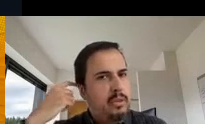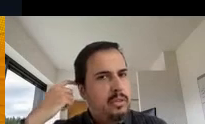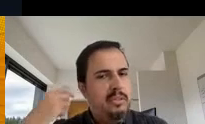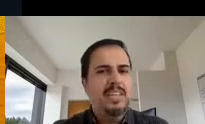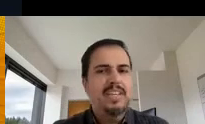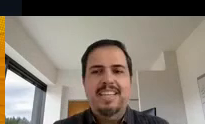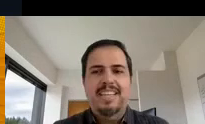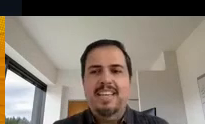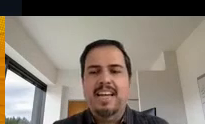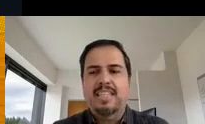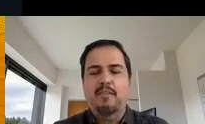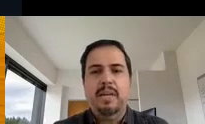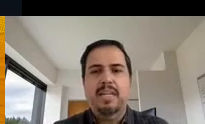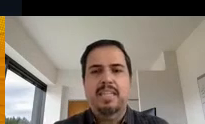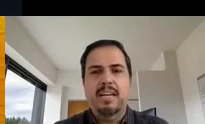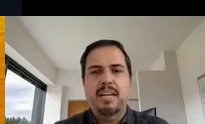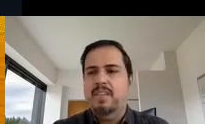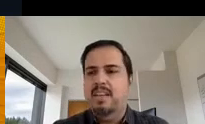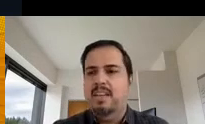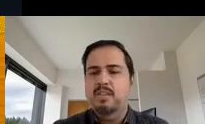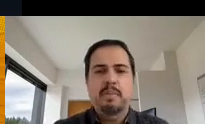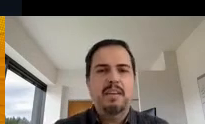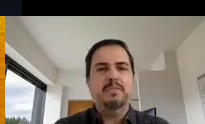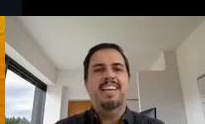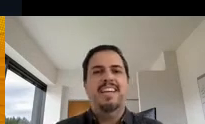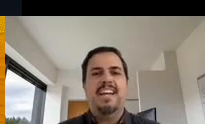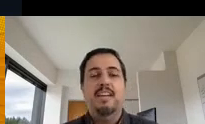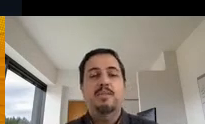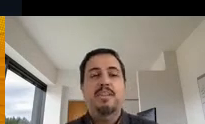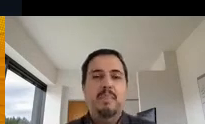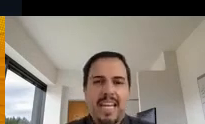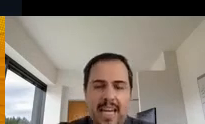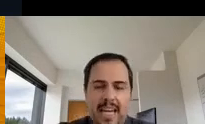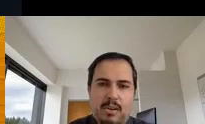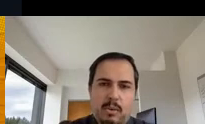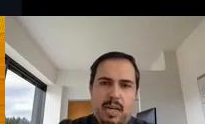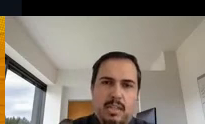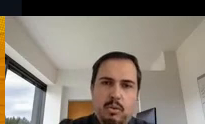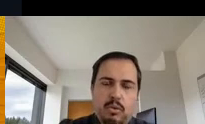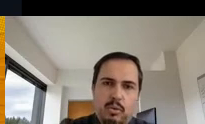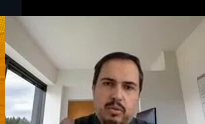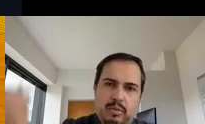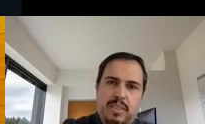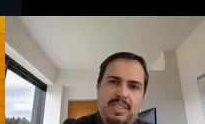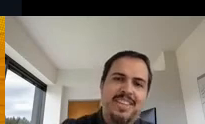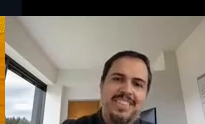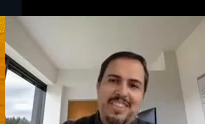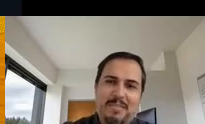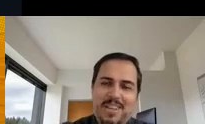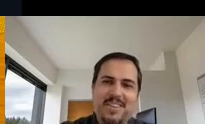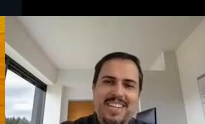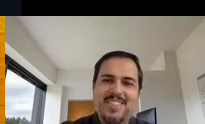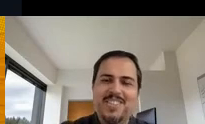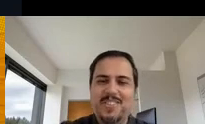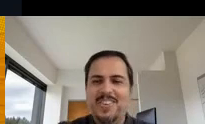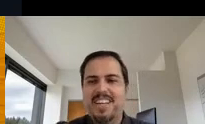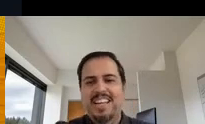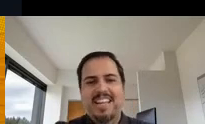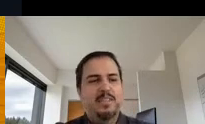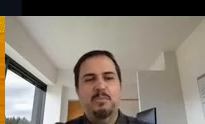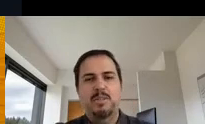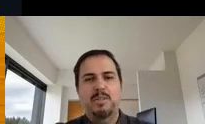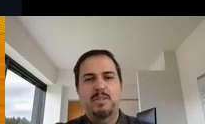conselho, que é o novo portal dos conselhos. E aí a chave para entrar é o CPF. Aí o Sebrae Rio Grande do Sul, seu vizinho, o Sebrae Rio